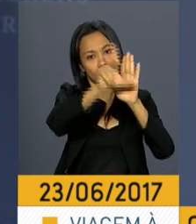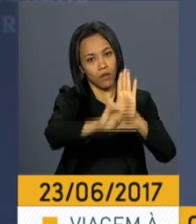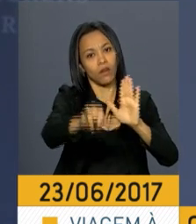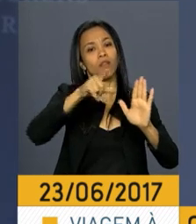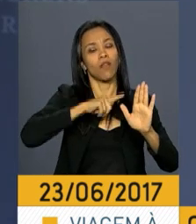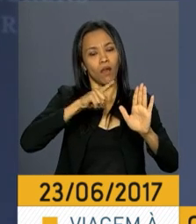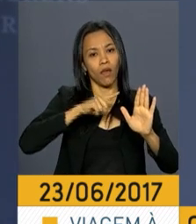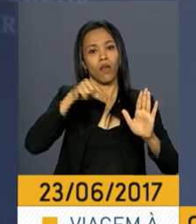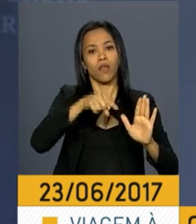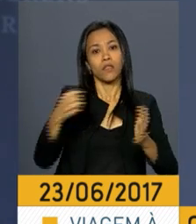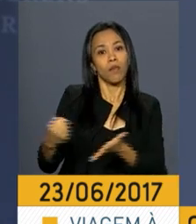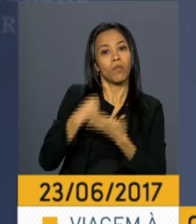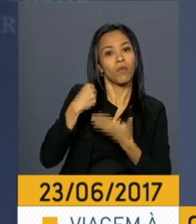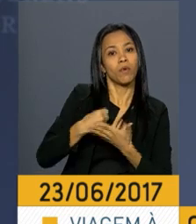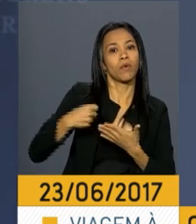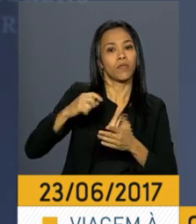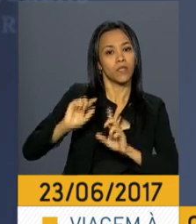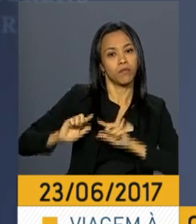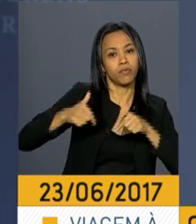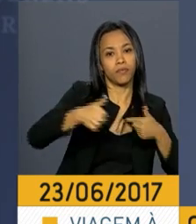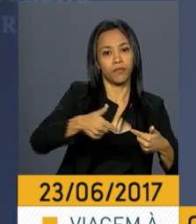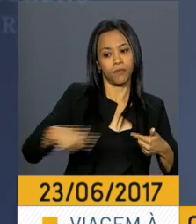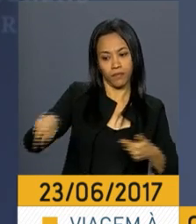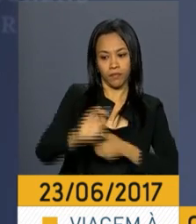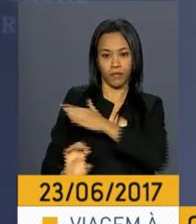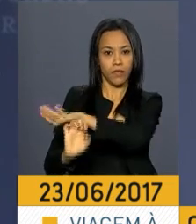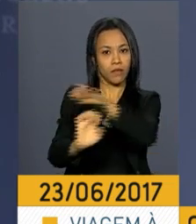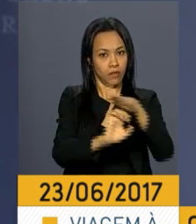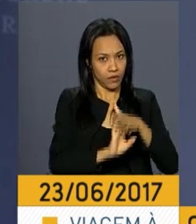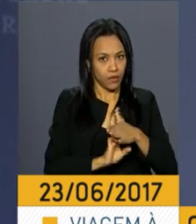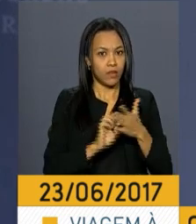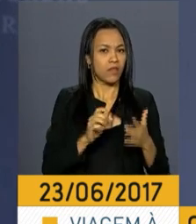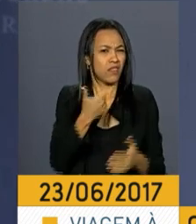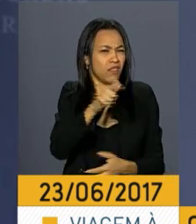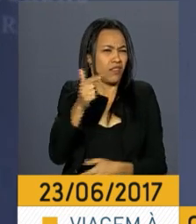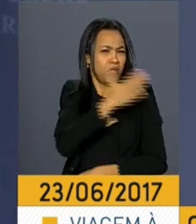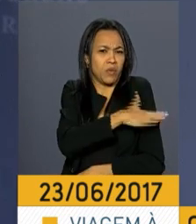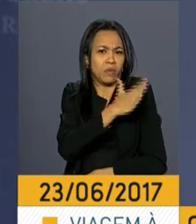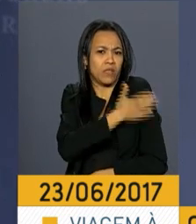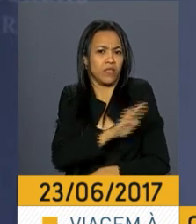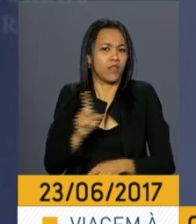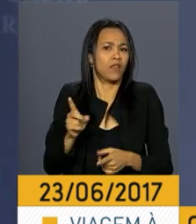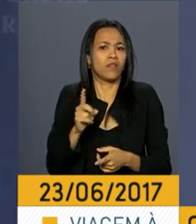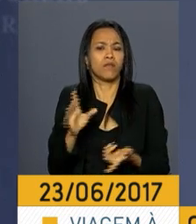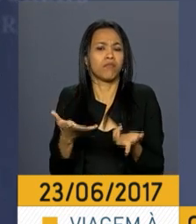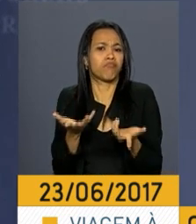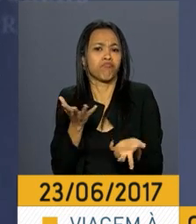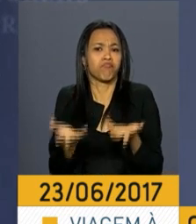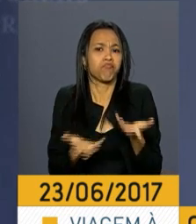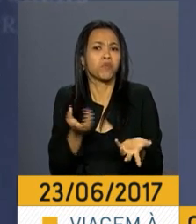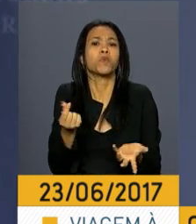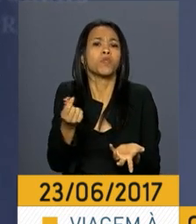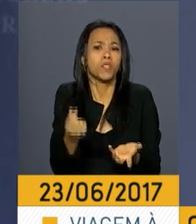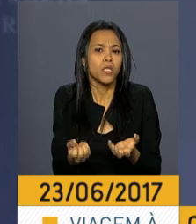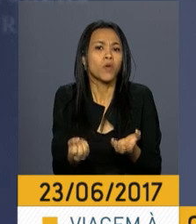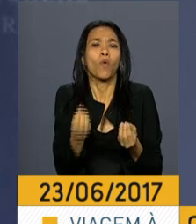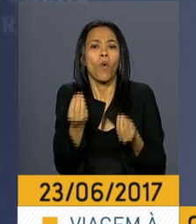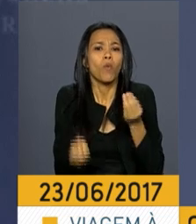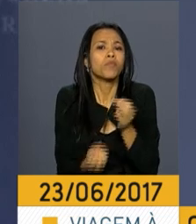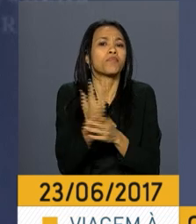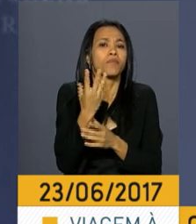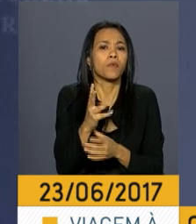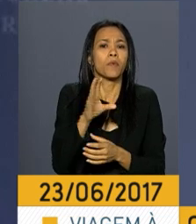o prestigiamento da iniciativa privada, sem nenhum preconceito quanto à origem do capital, capital nacional